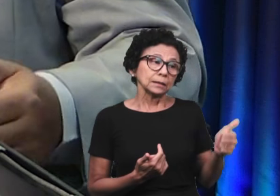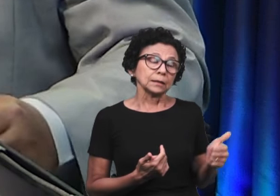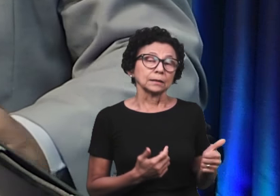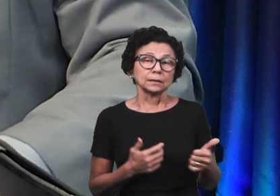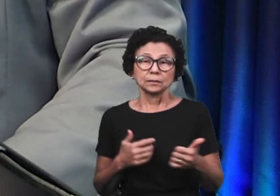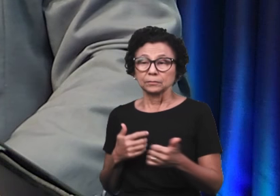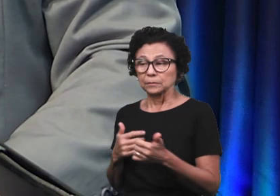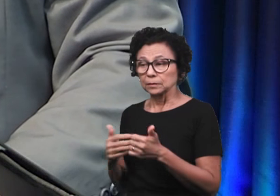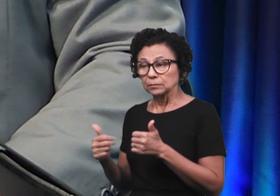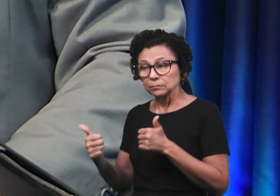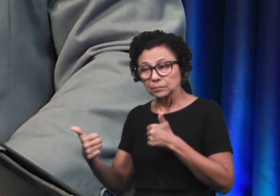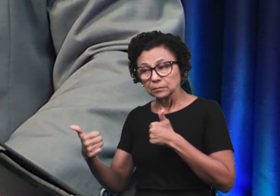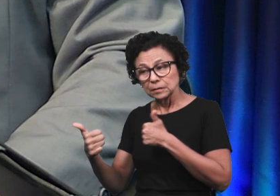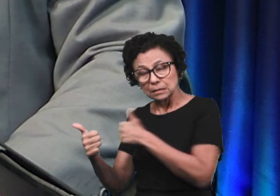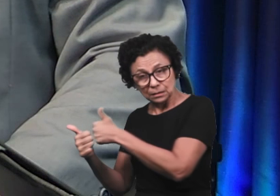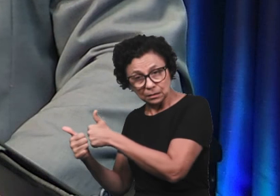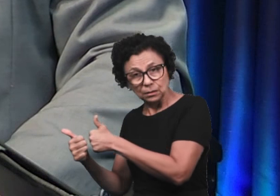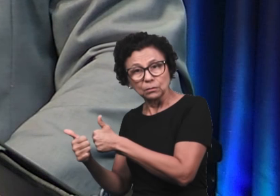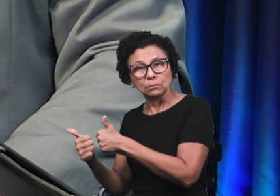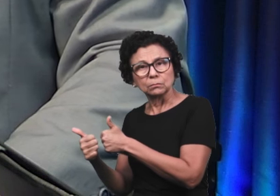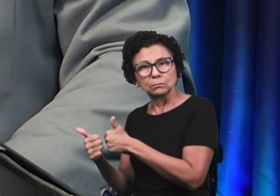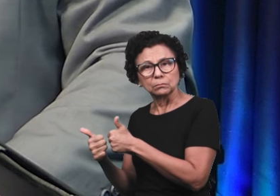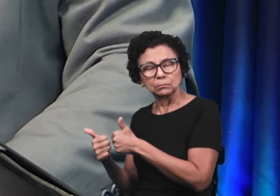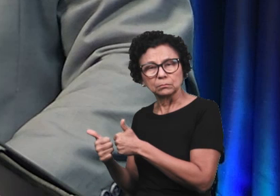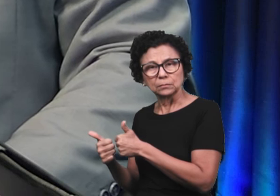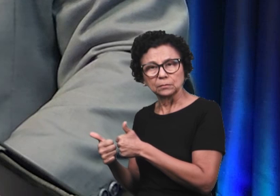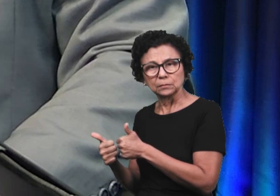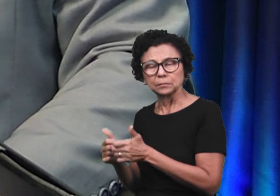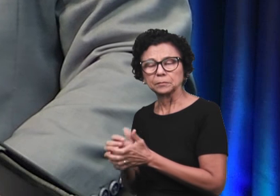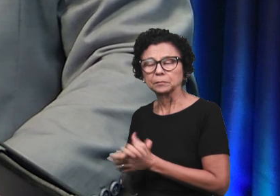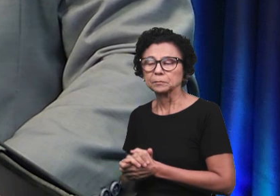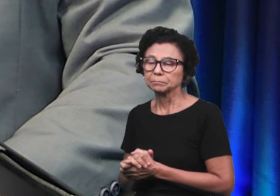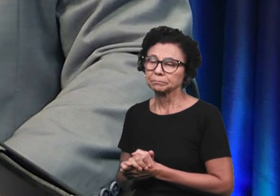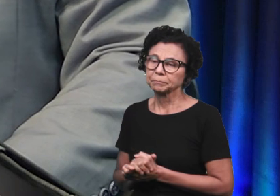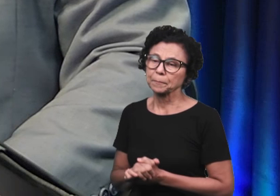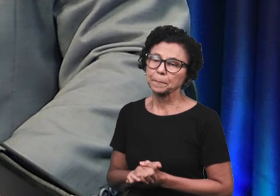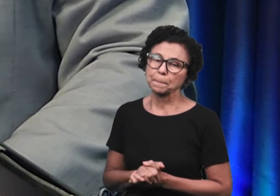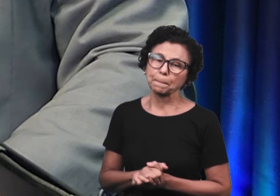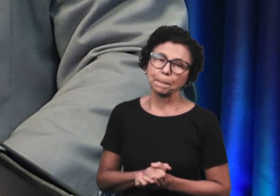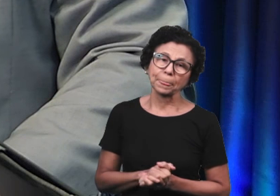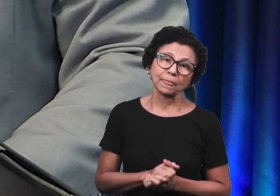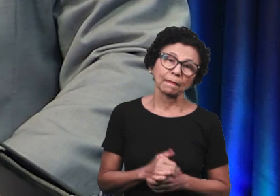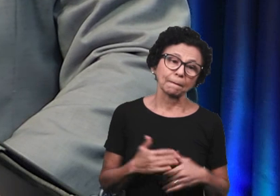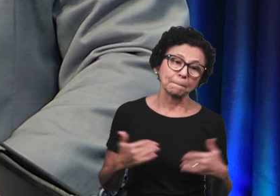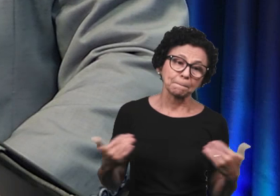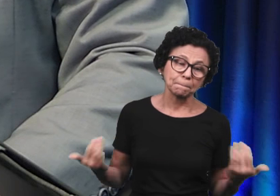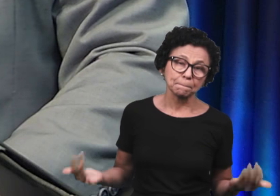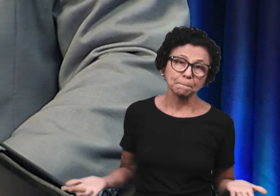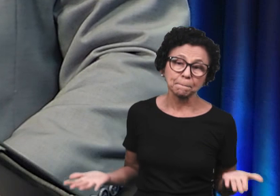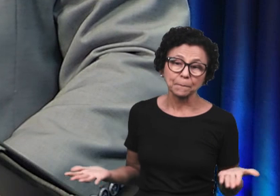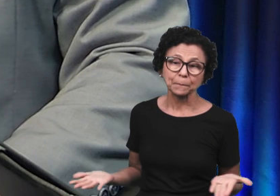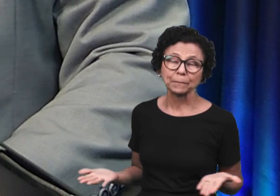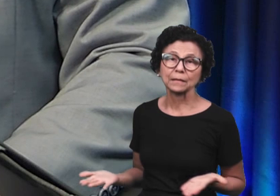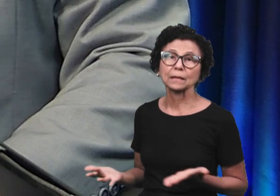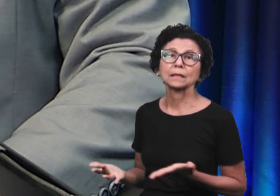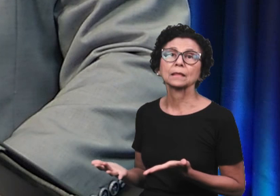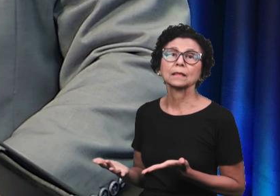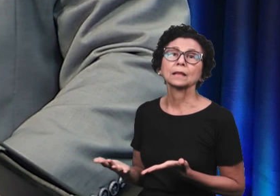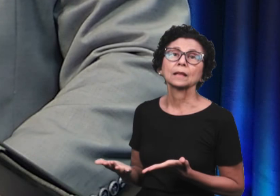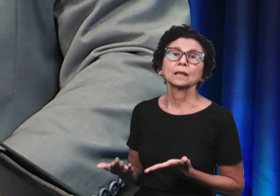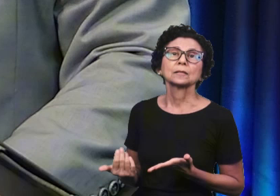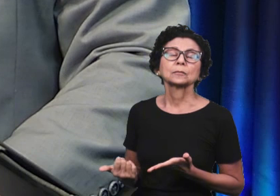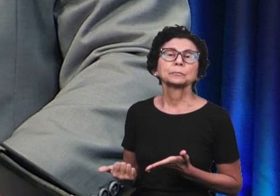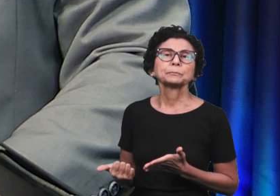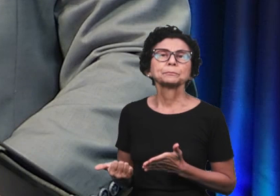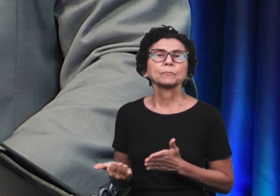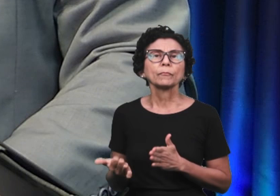mas tanto assim que, apesar, né, de Jesus até ter dito que iria ressuscitar, né, pastor